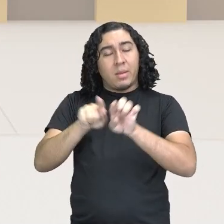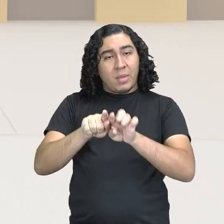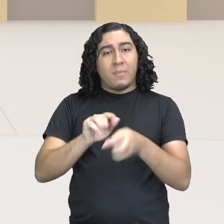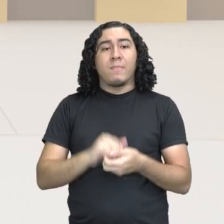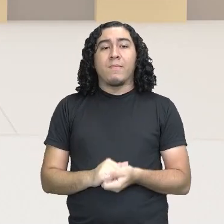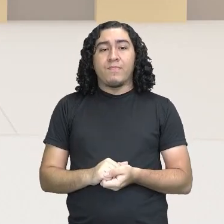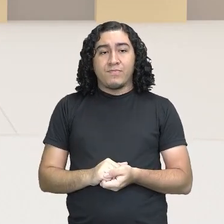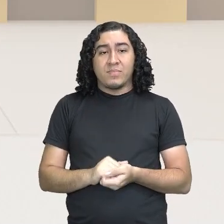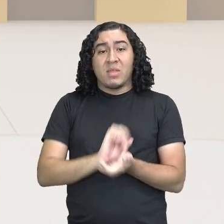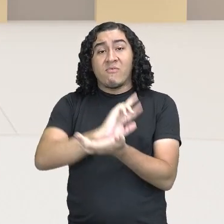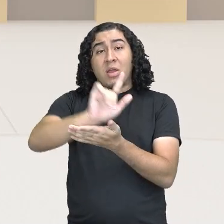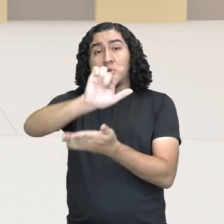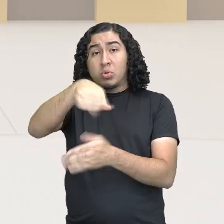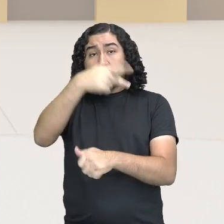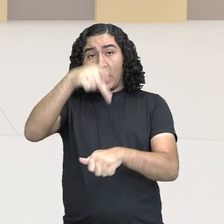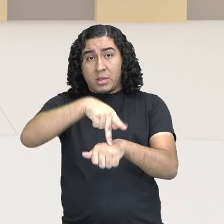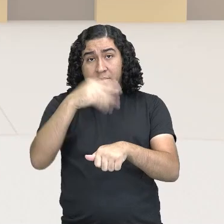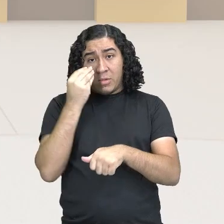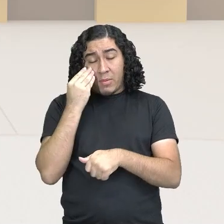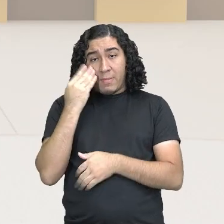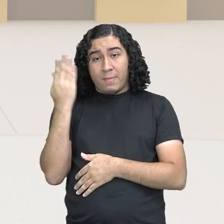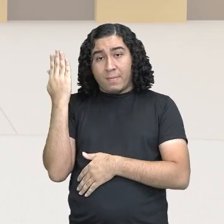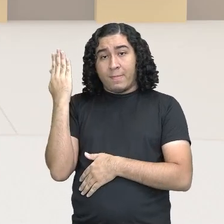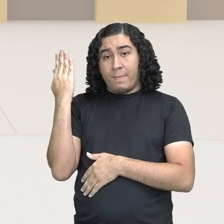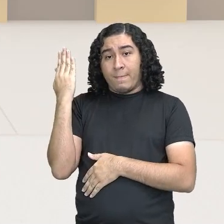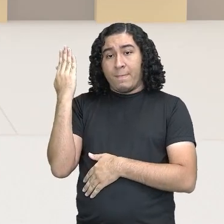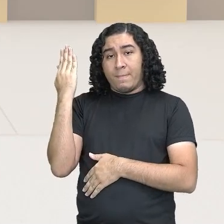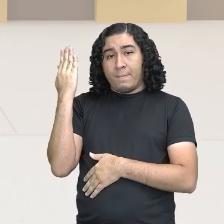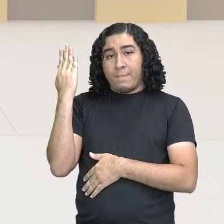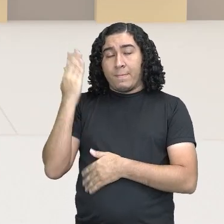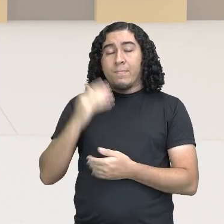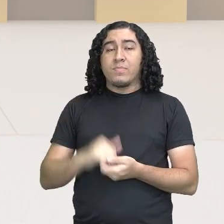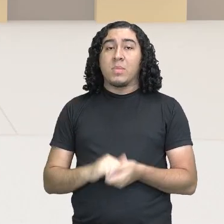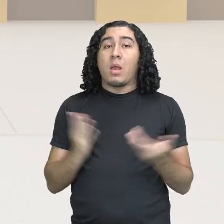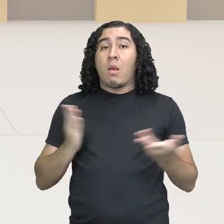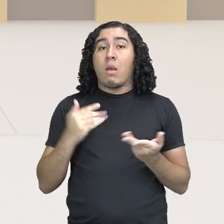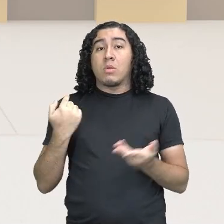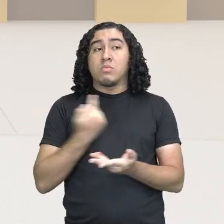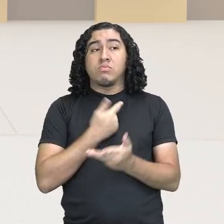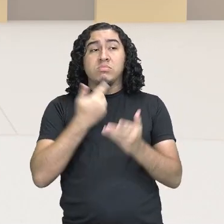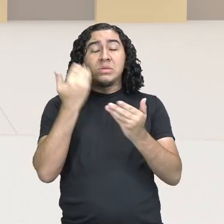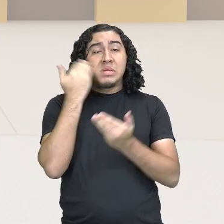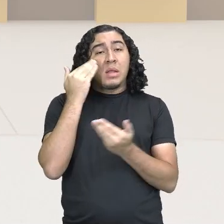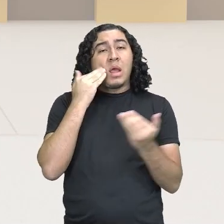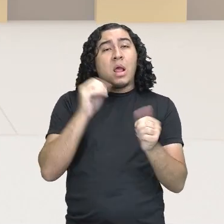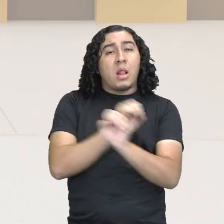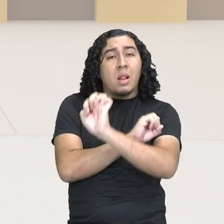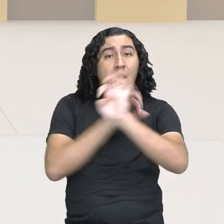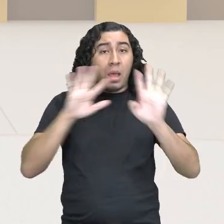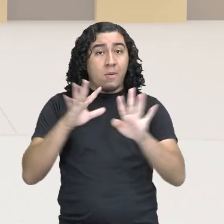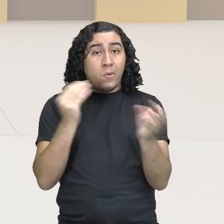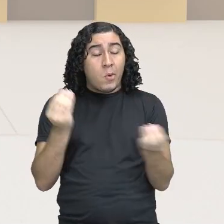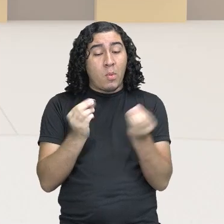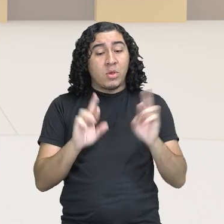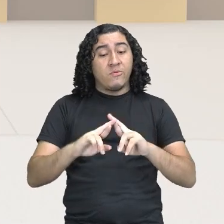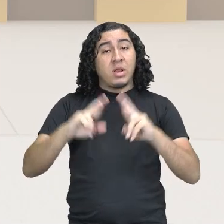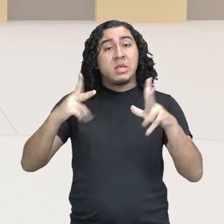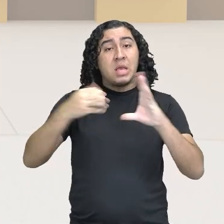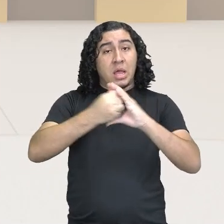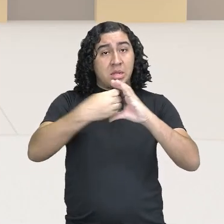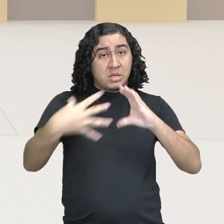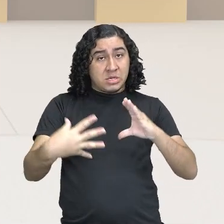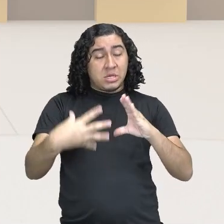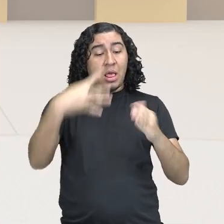Guiana, Suriname e Guiana Francesa. Então a gente vai entender melhor agora a diferenciação das características